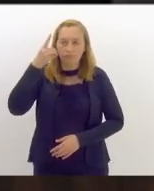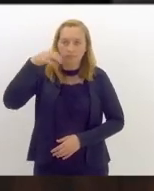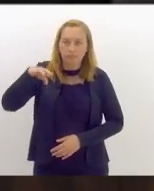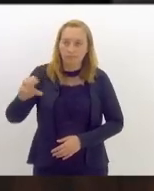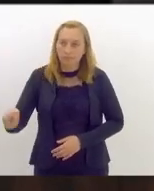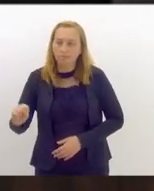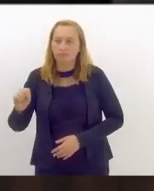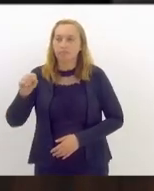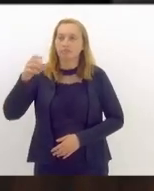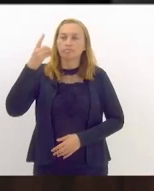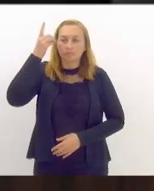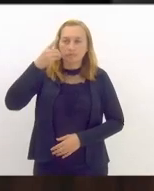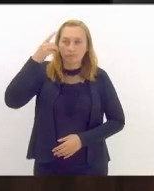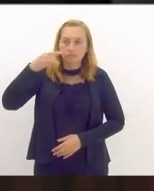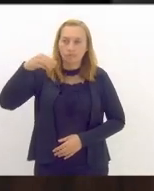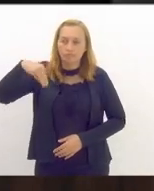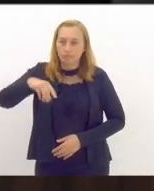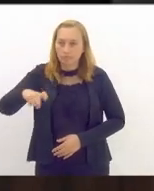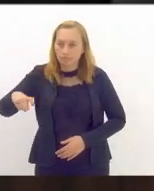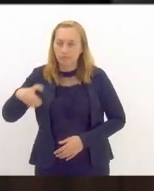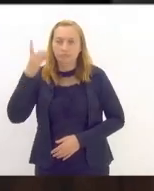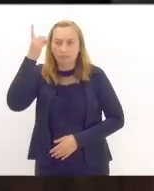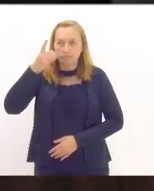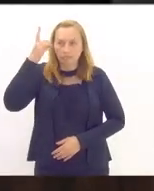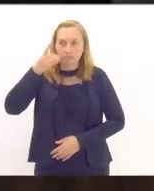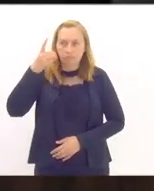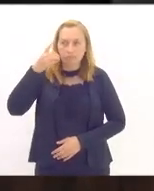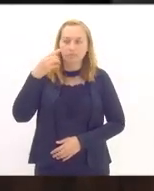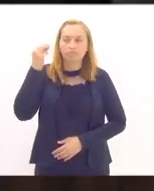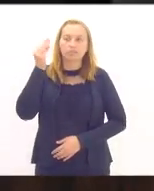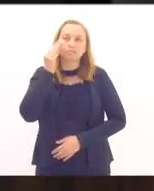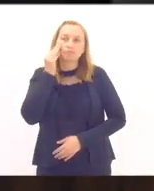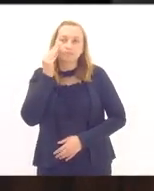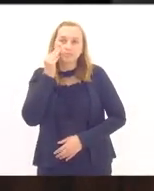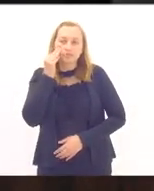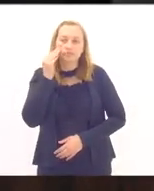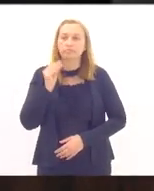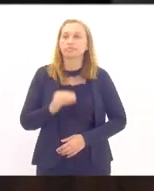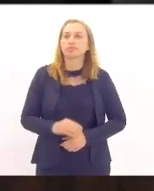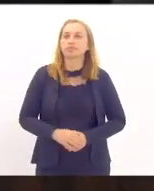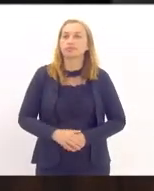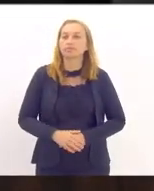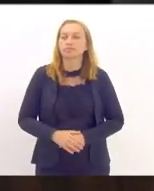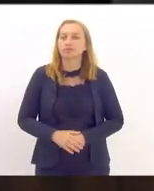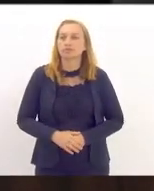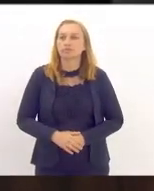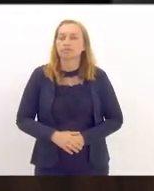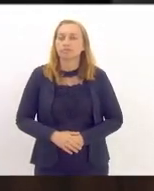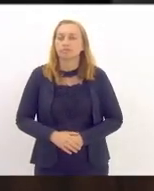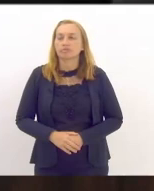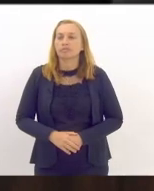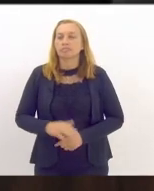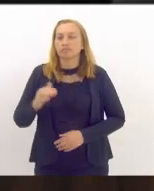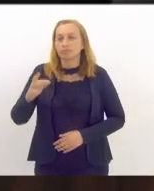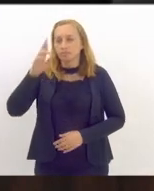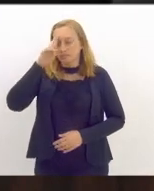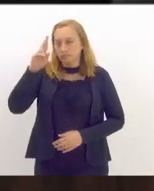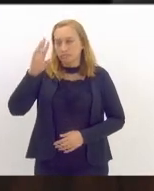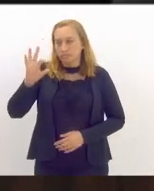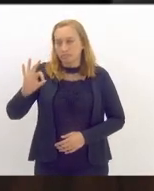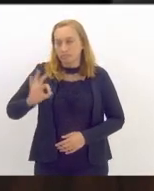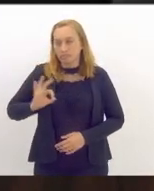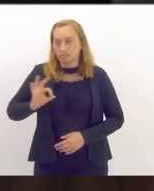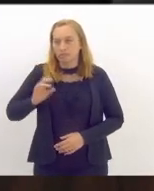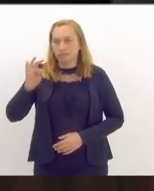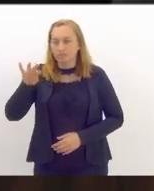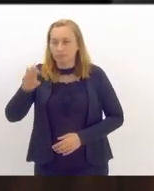Miller Deputado Max Lemos deputada Mônica Francisco Deputado Subtenente Bernardo Deputado